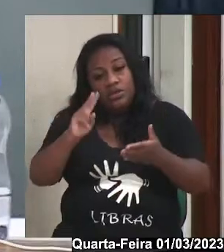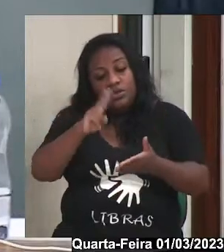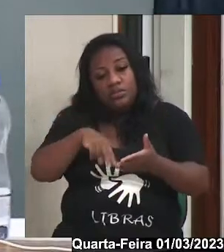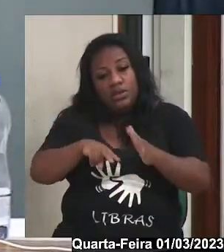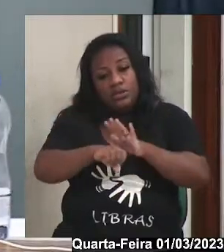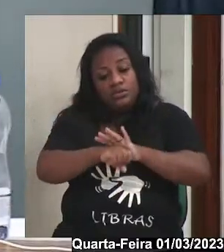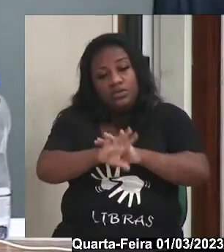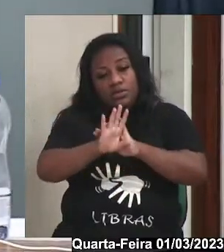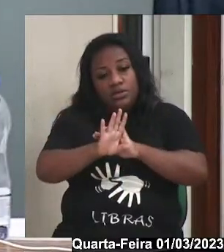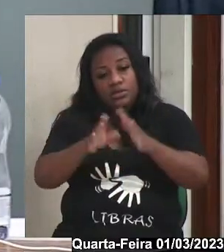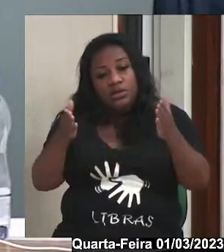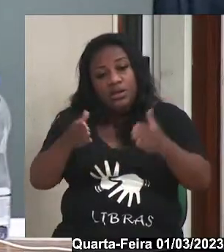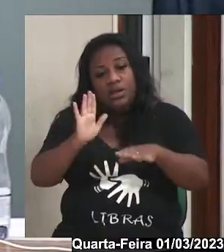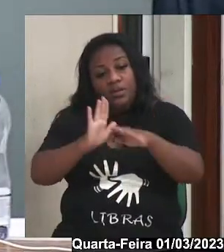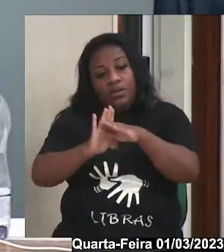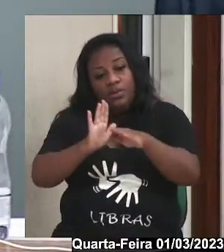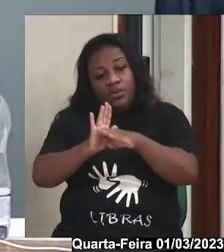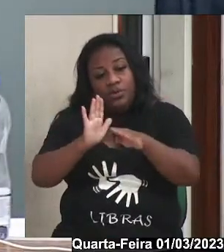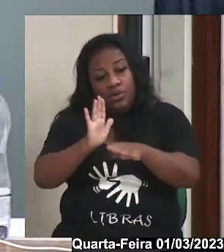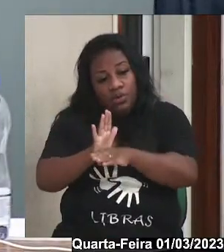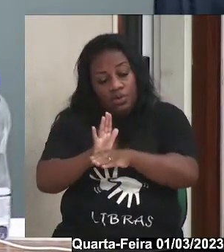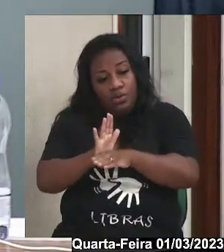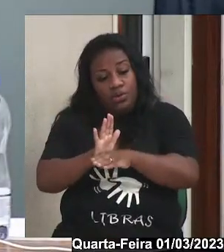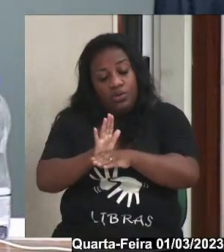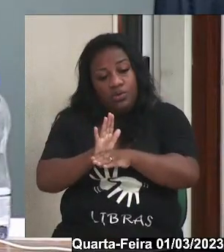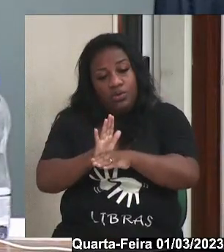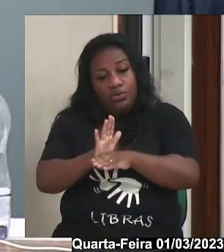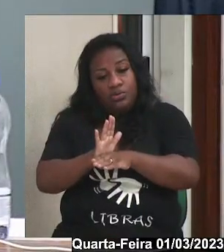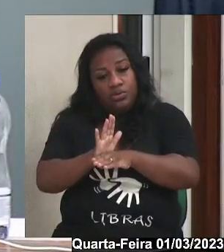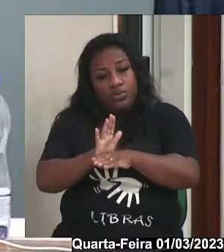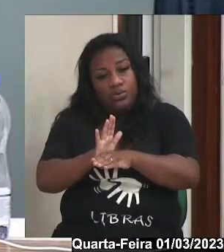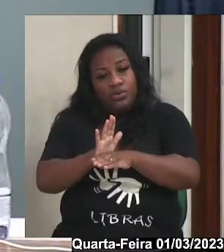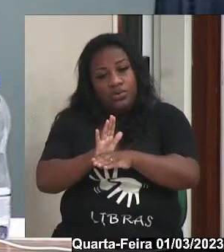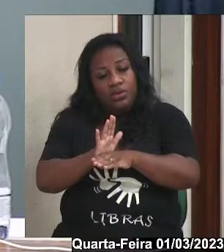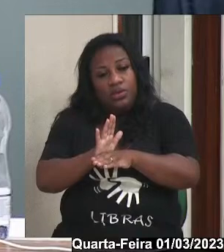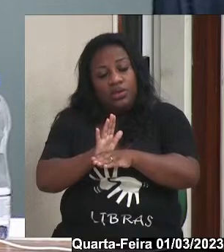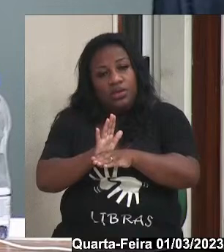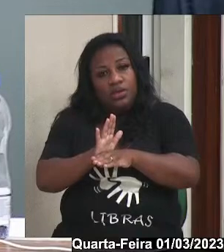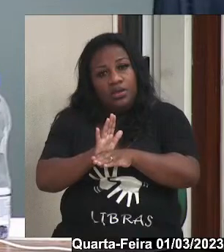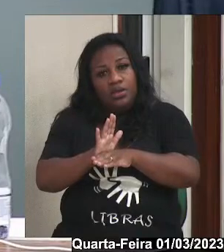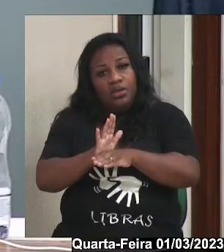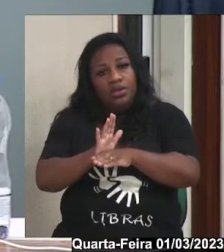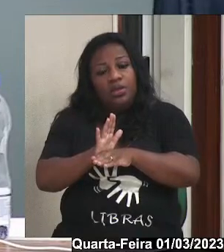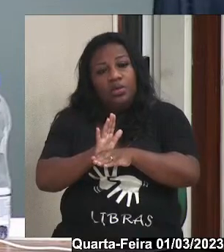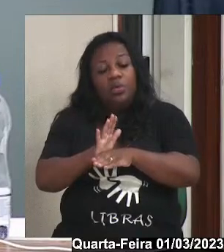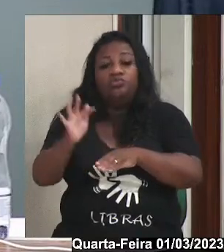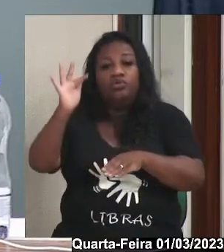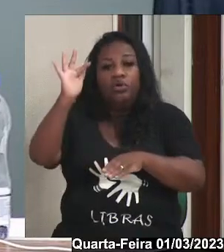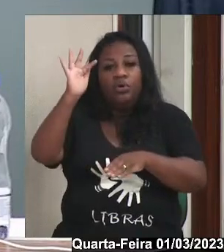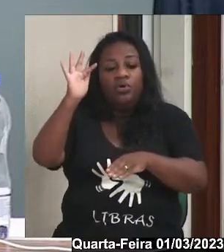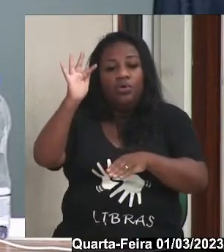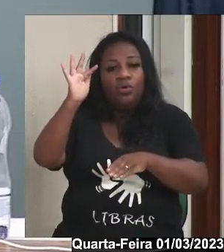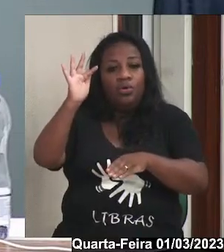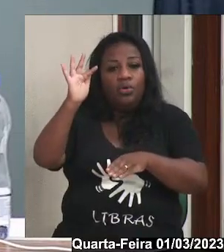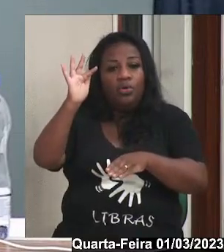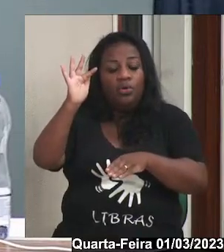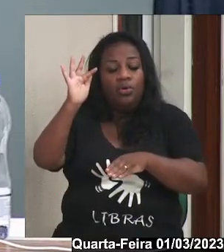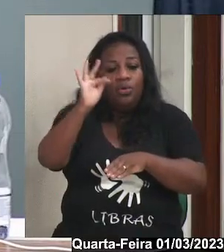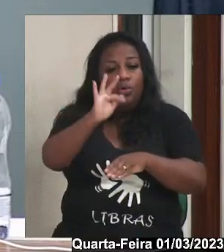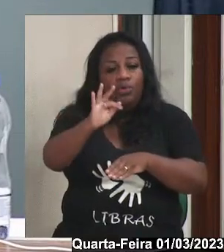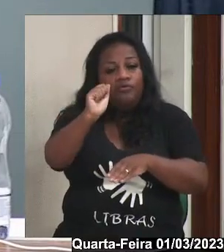Comissão Mista Permanente. Projeto de decreto legislativo 6/2023. Autoria, vereador Flávio Pereira Lima